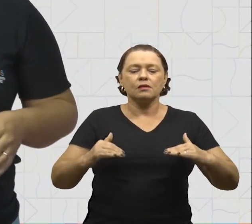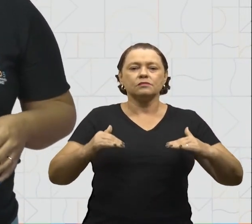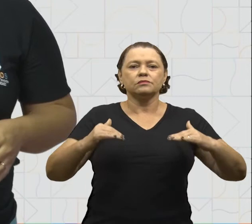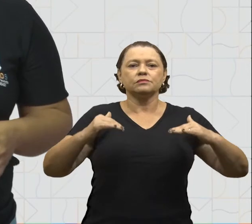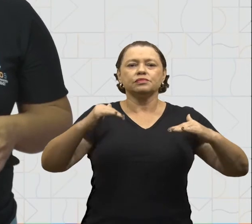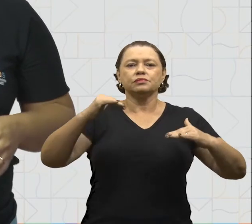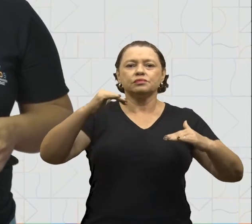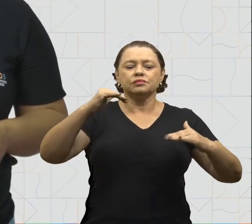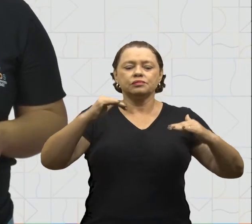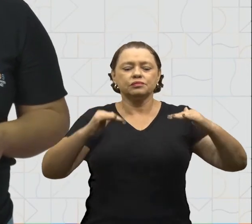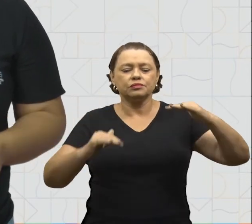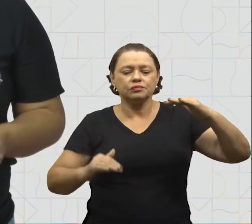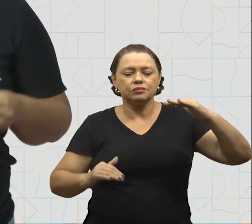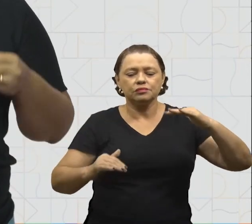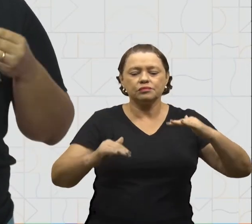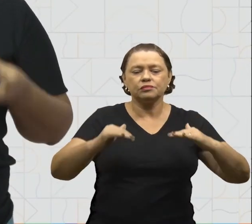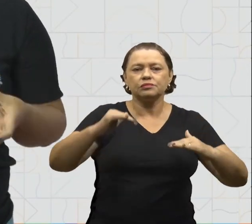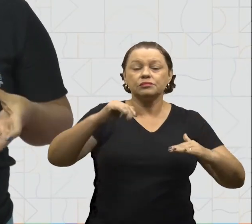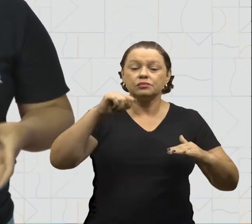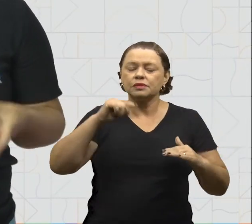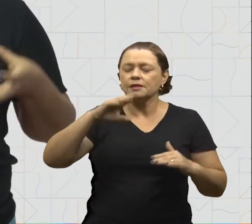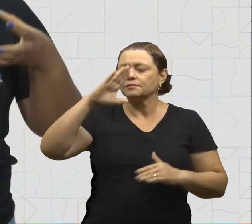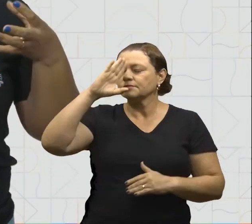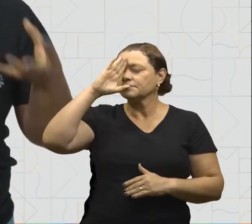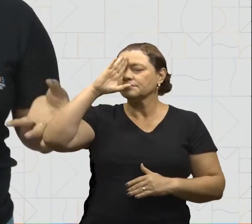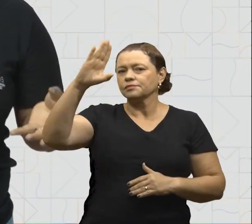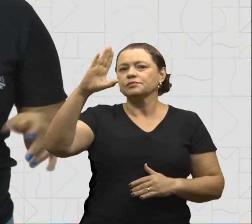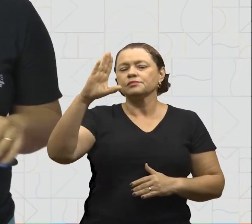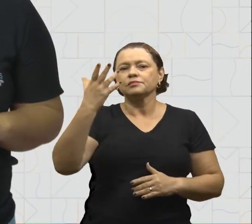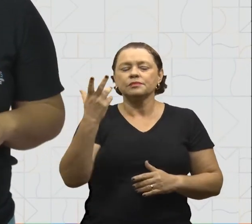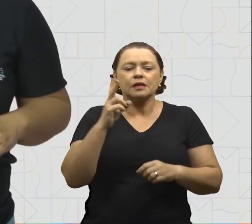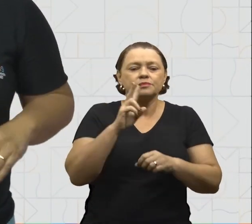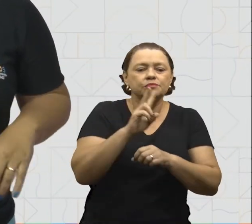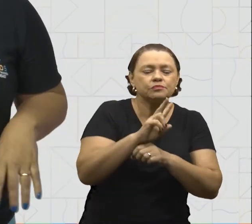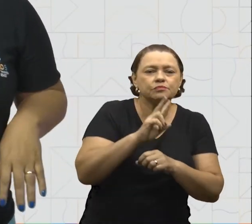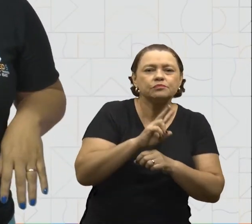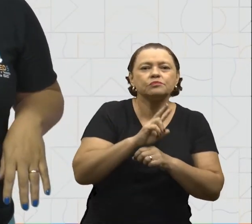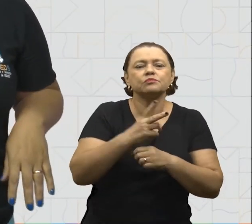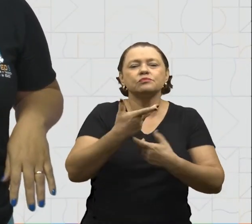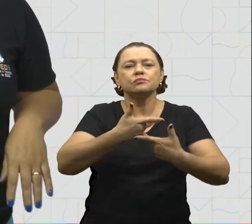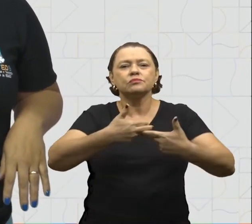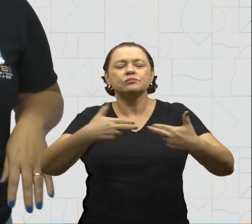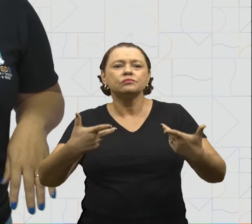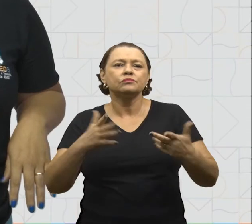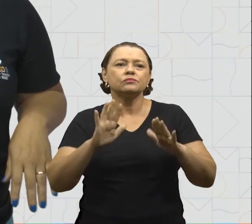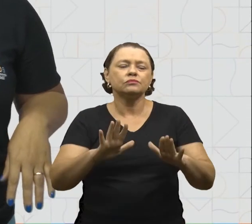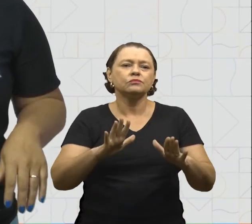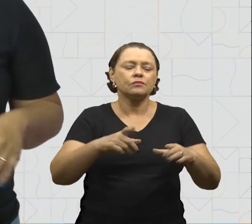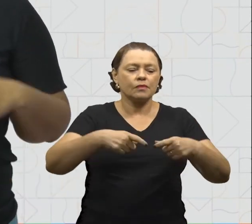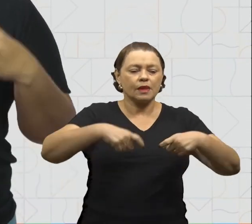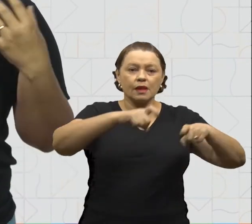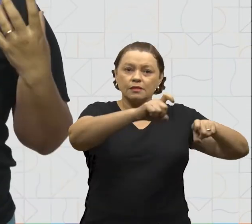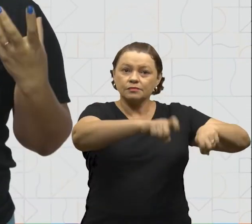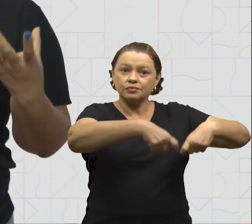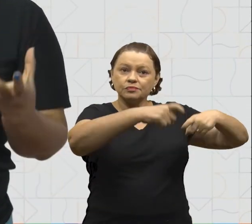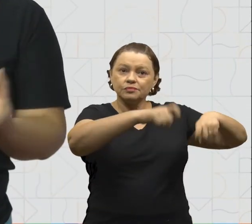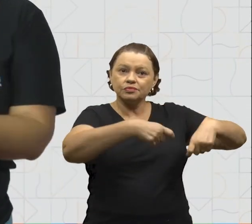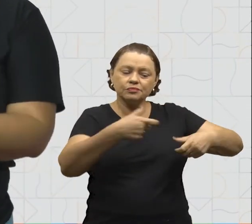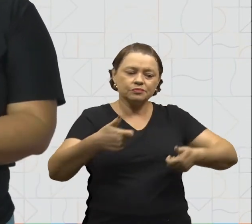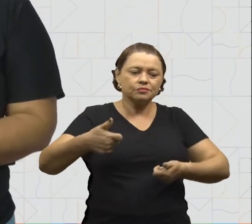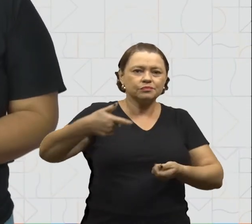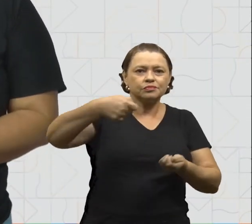constantes são fundamentais para a manutenção de atividades, como a irrigação na agricultura ou